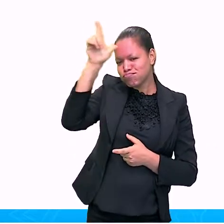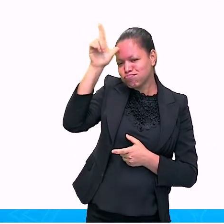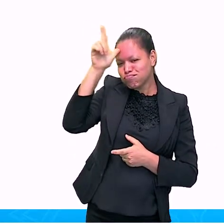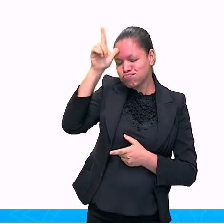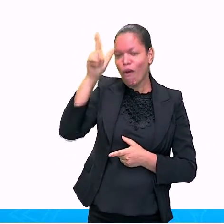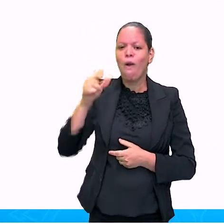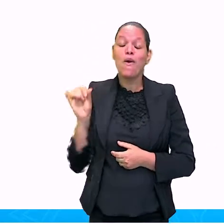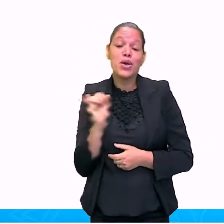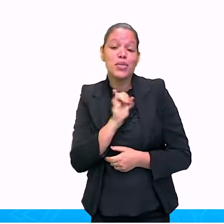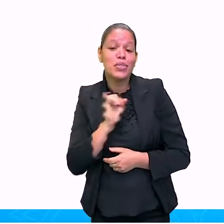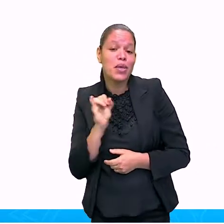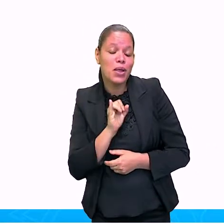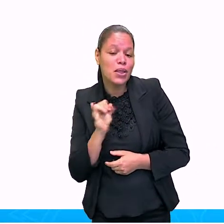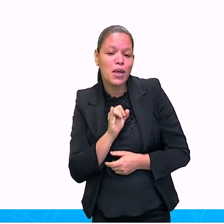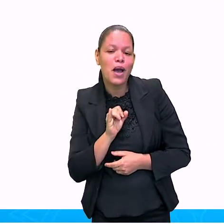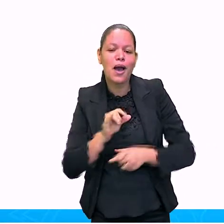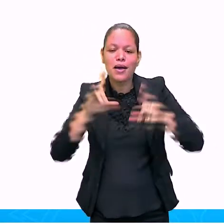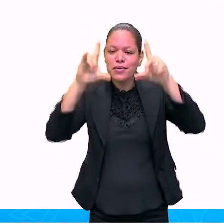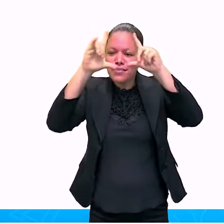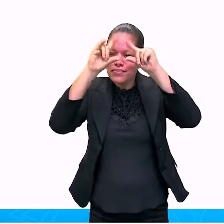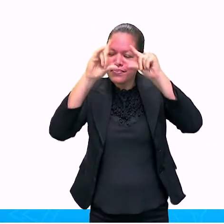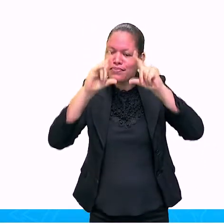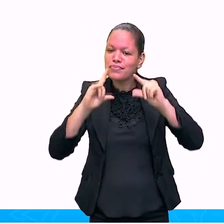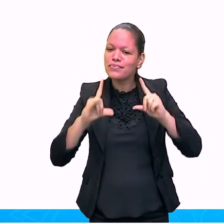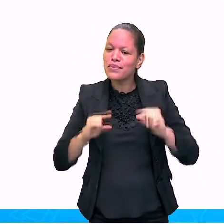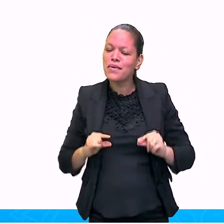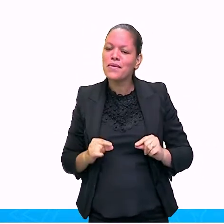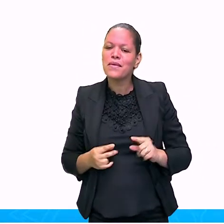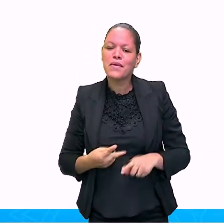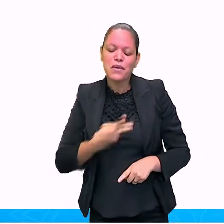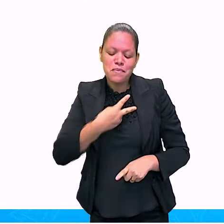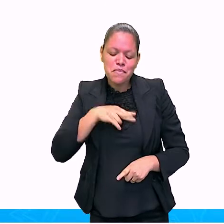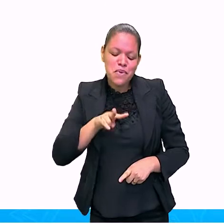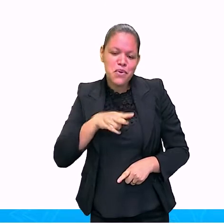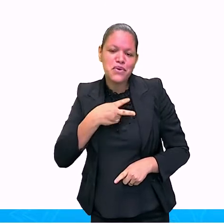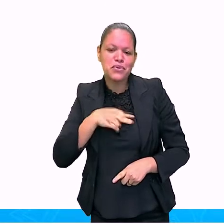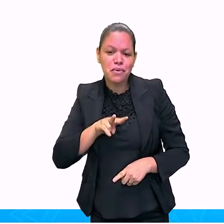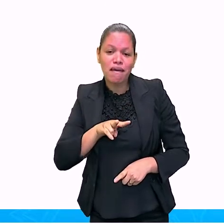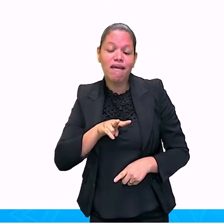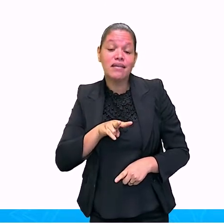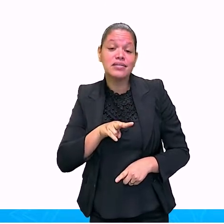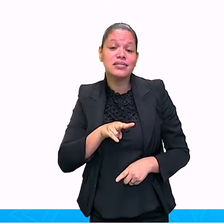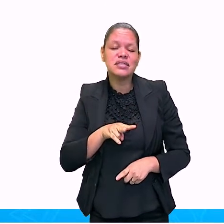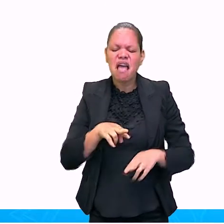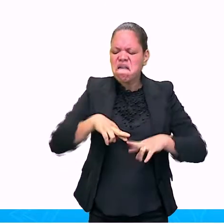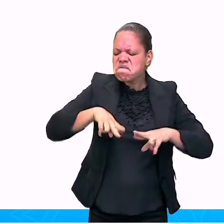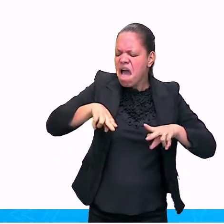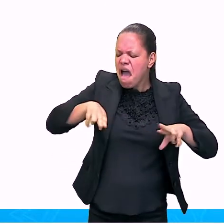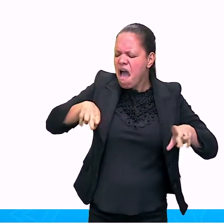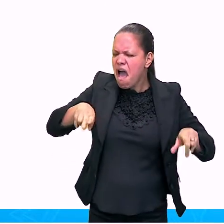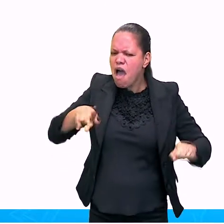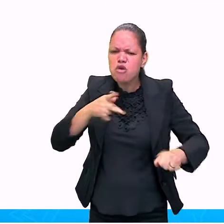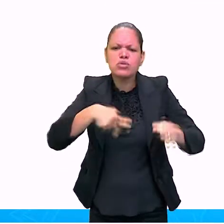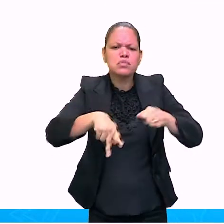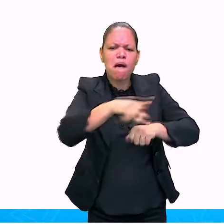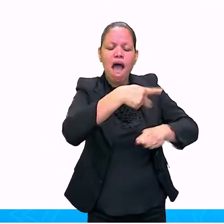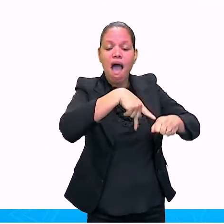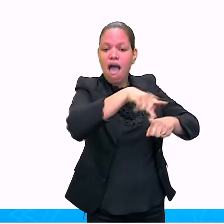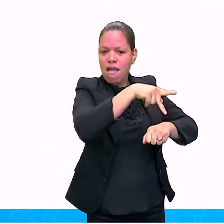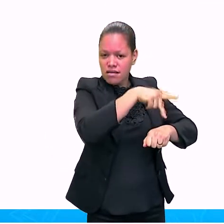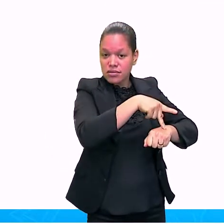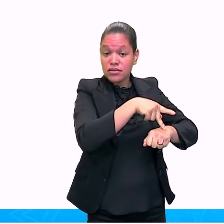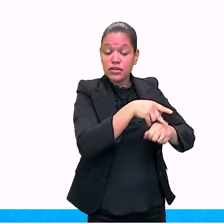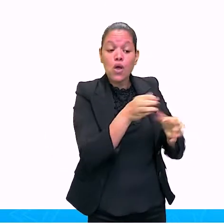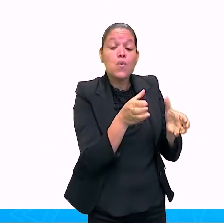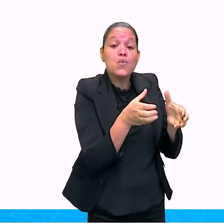e sírio-libaneses. E vocês podem ver que eles ocupam, estão localizados em diferentes regiões